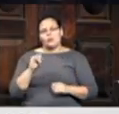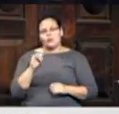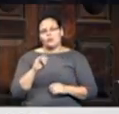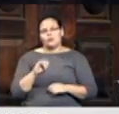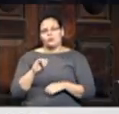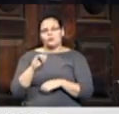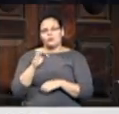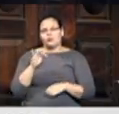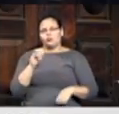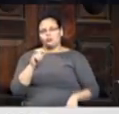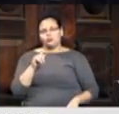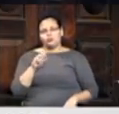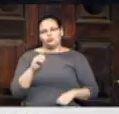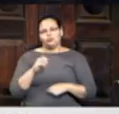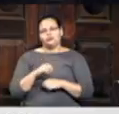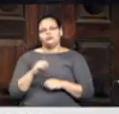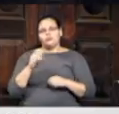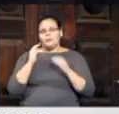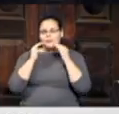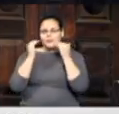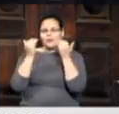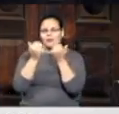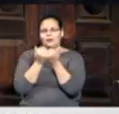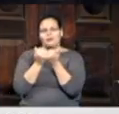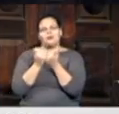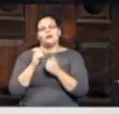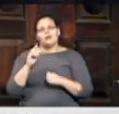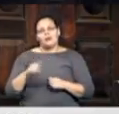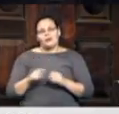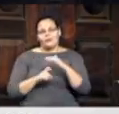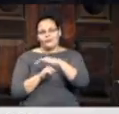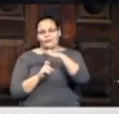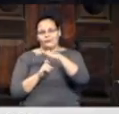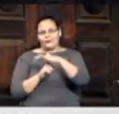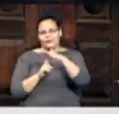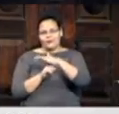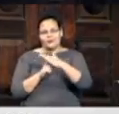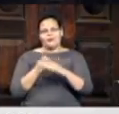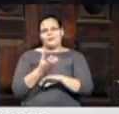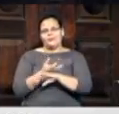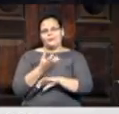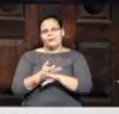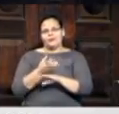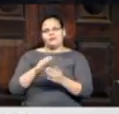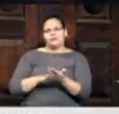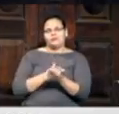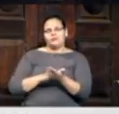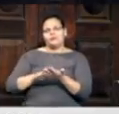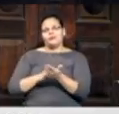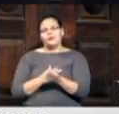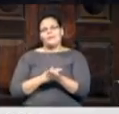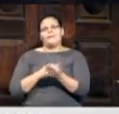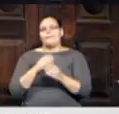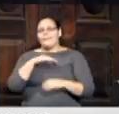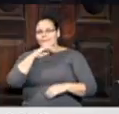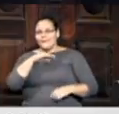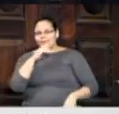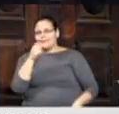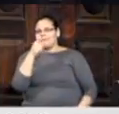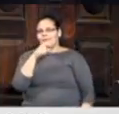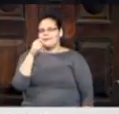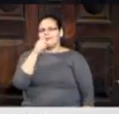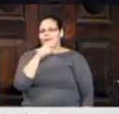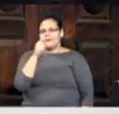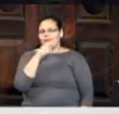do maraca, da feira da praça, do samba de roda, do papo piada,